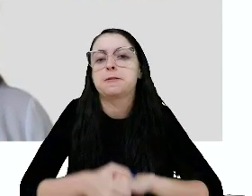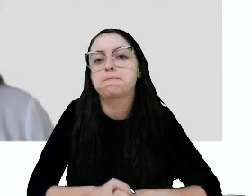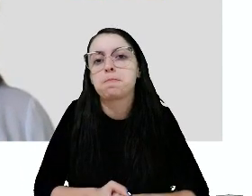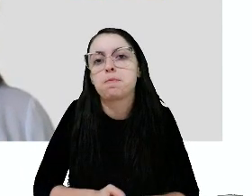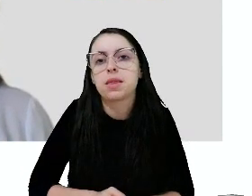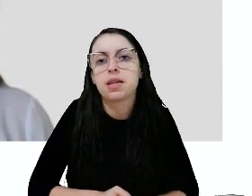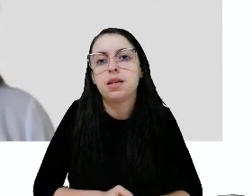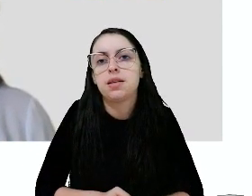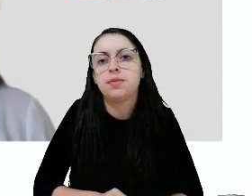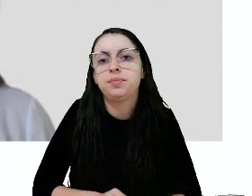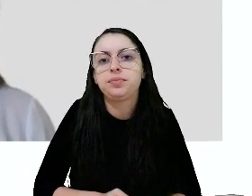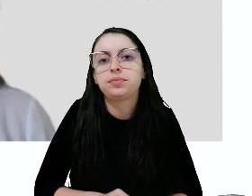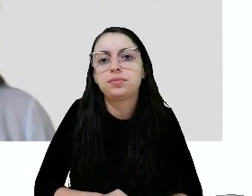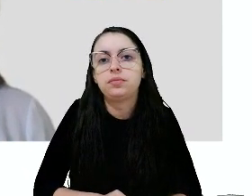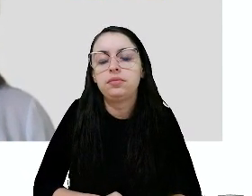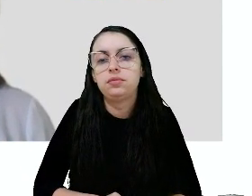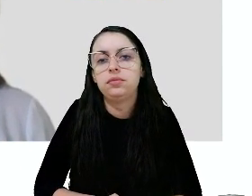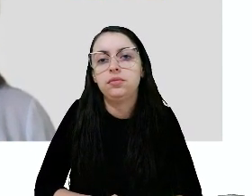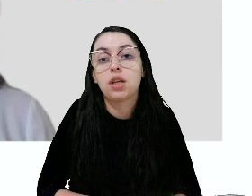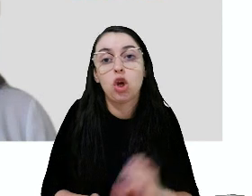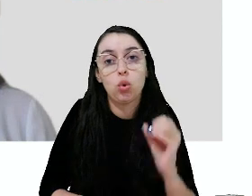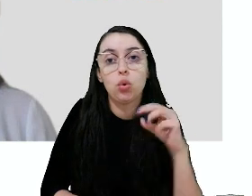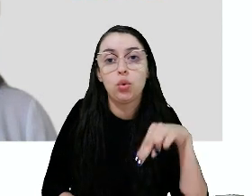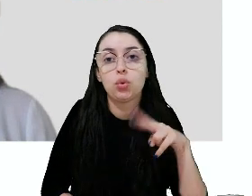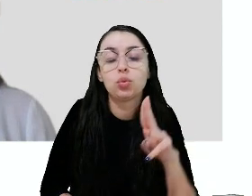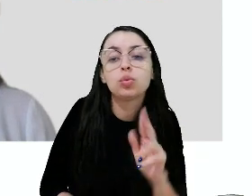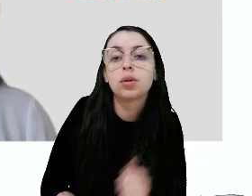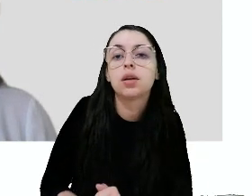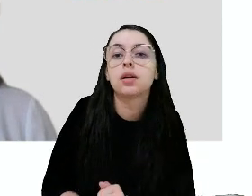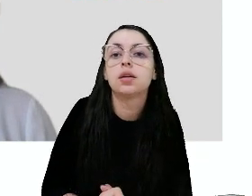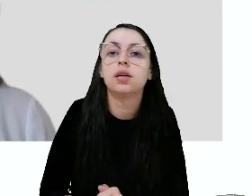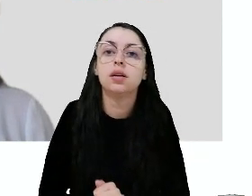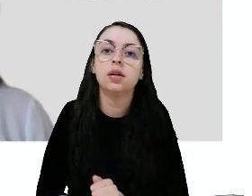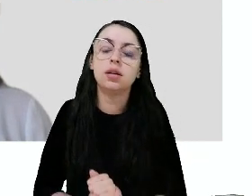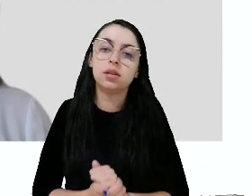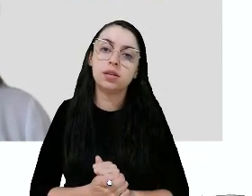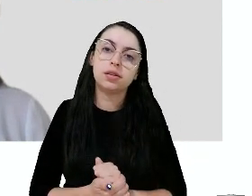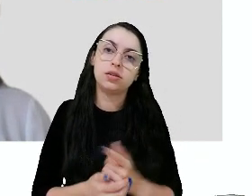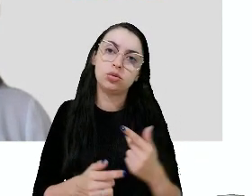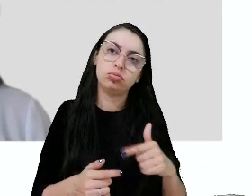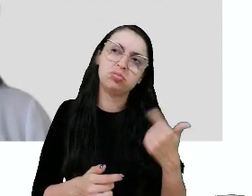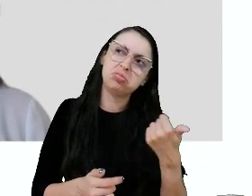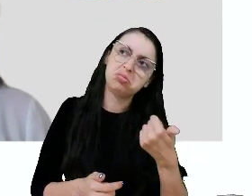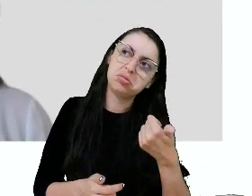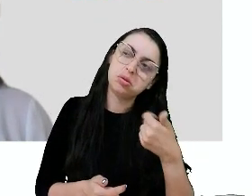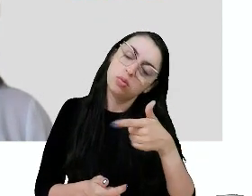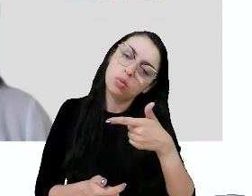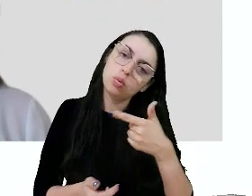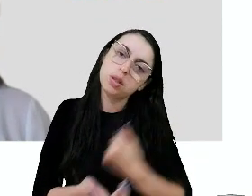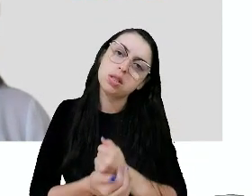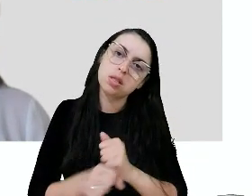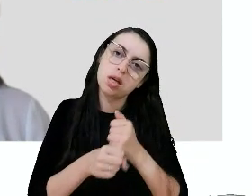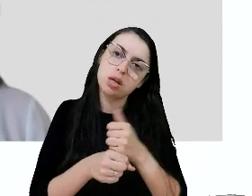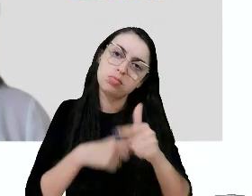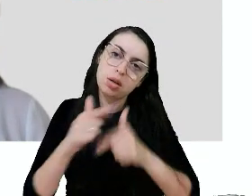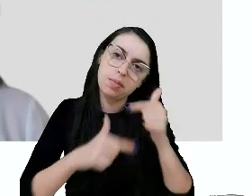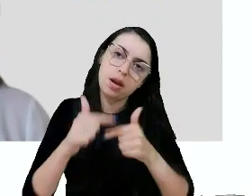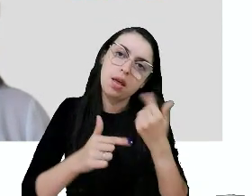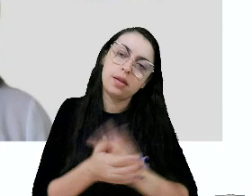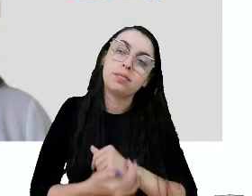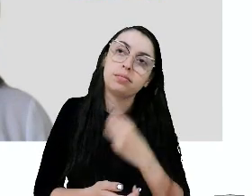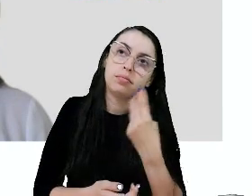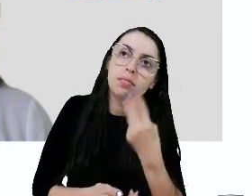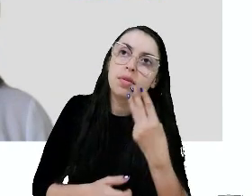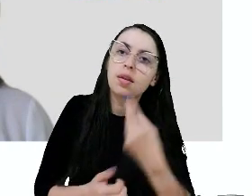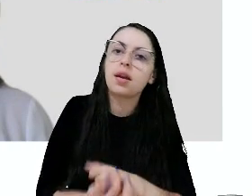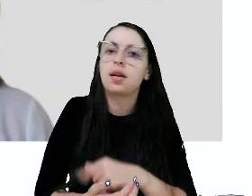difíceis, inclusive na Convenção CEDAW, da ONU, né, onde eu estive no comitê por 12 anos, como vocês falaram, foram